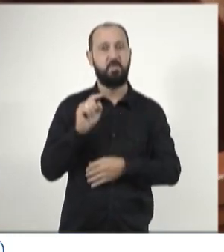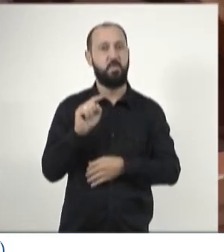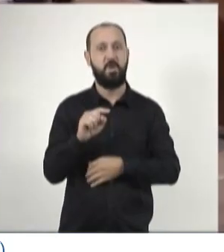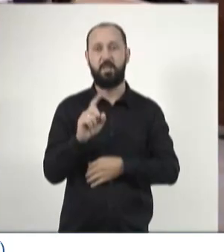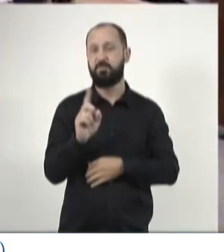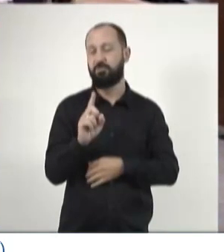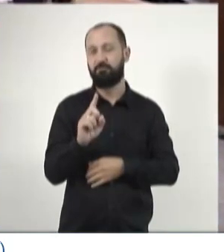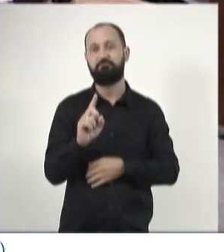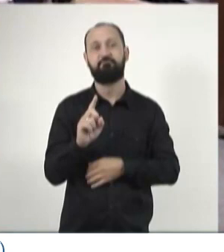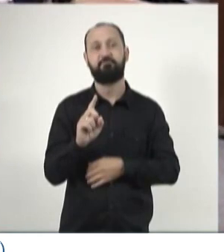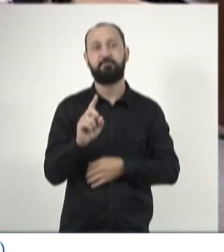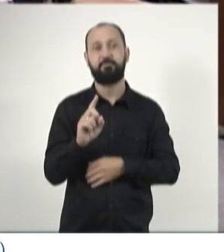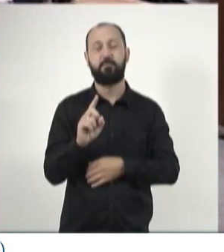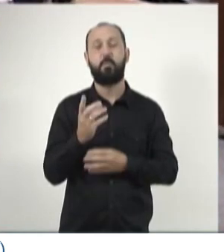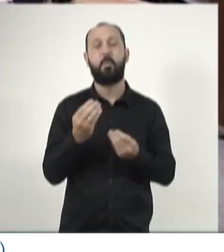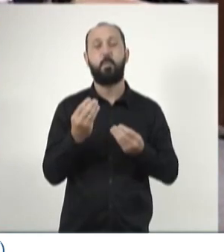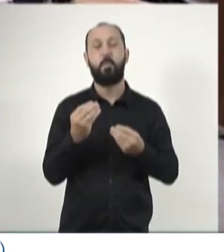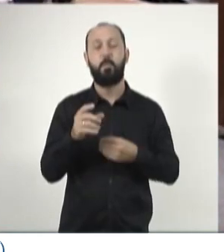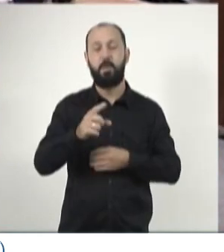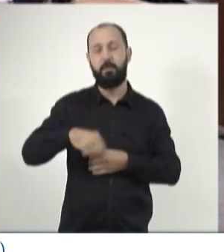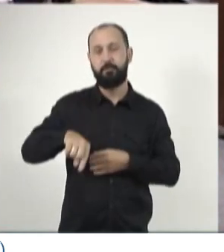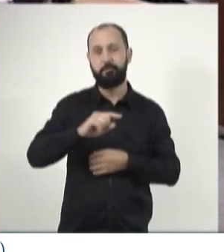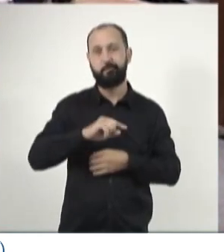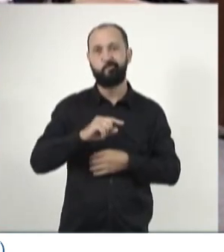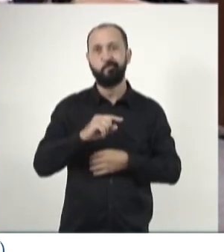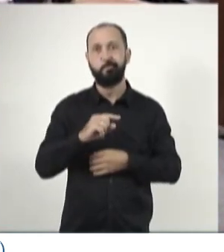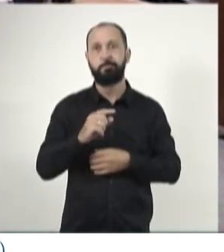só com ela. Muitas pessoas